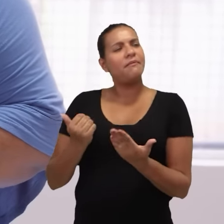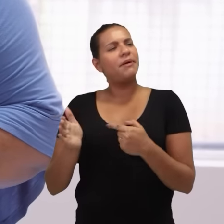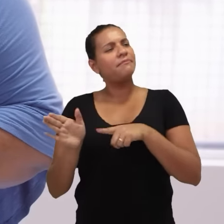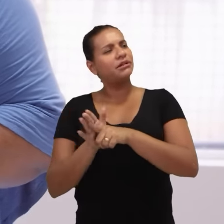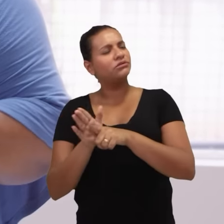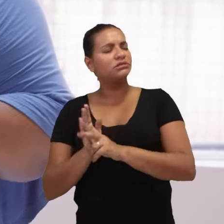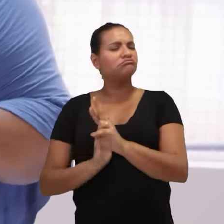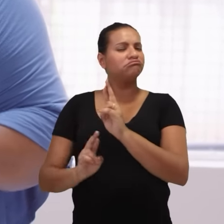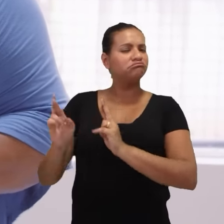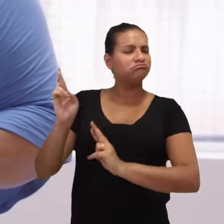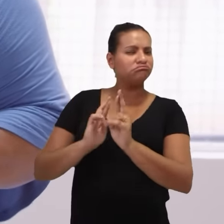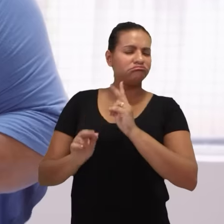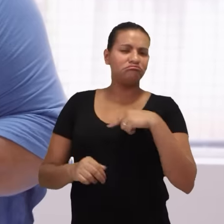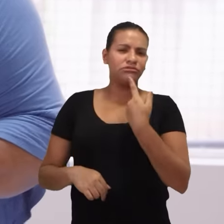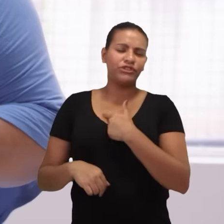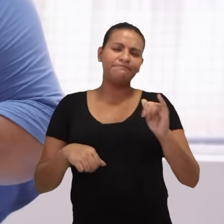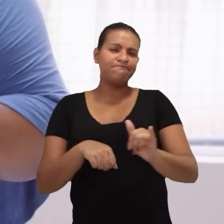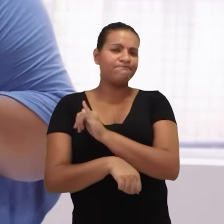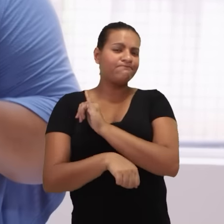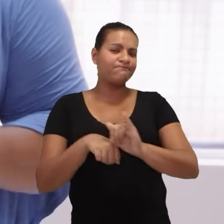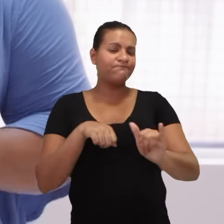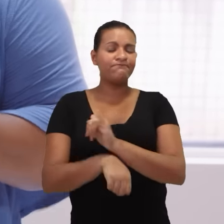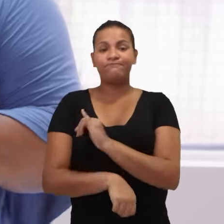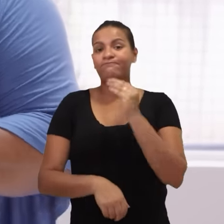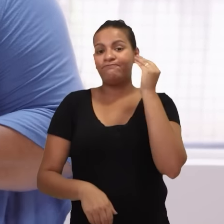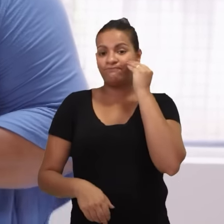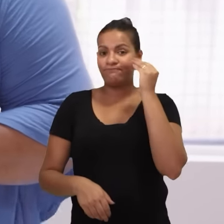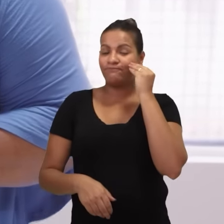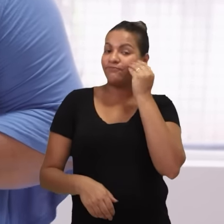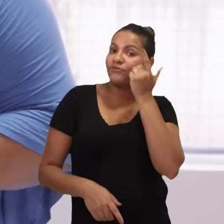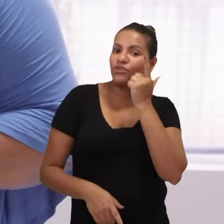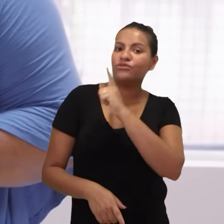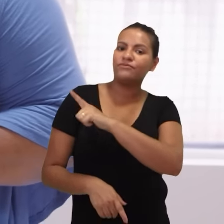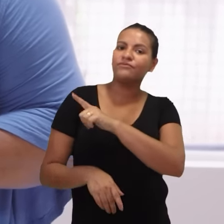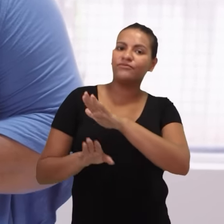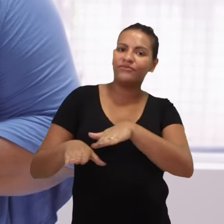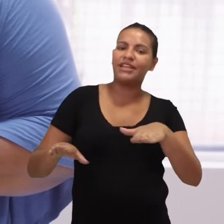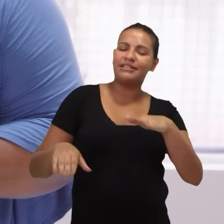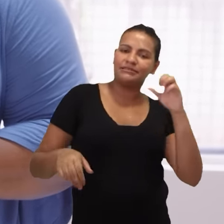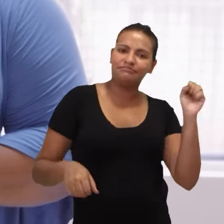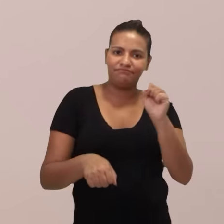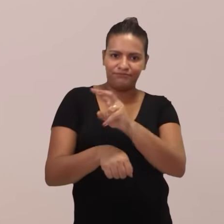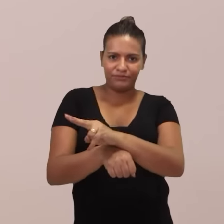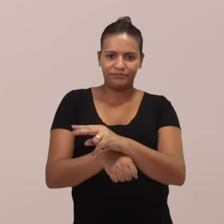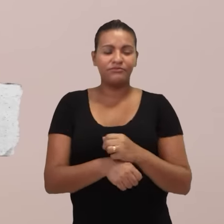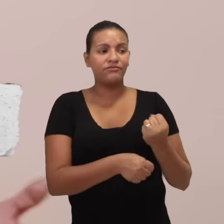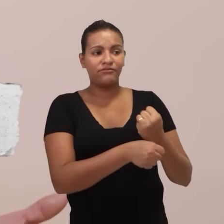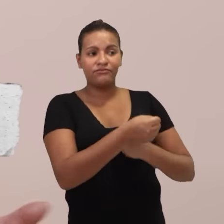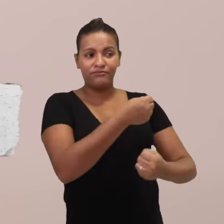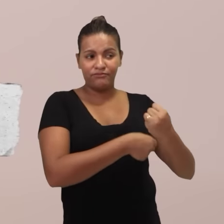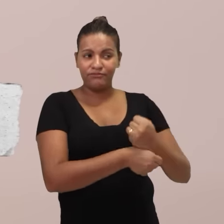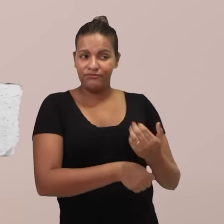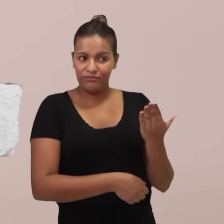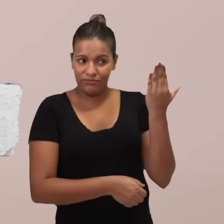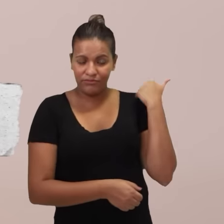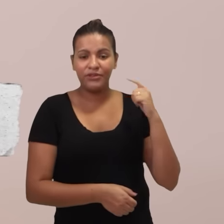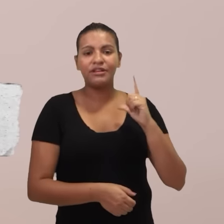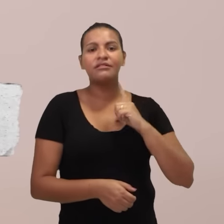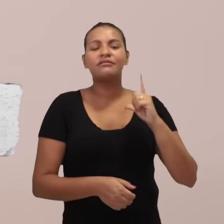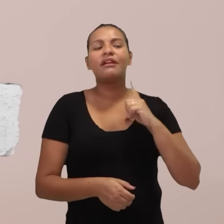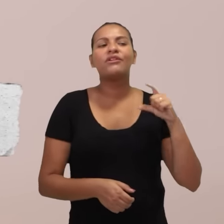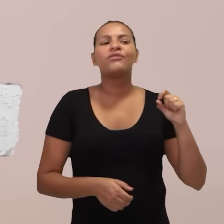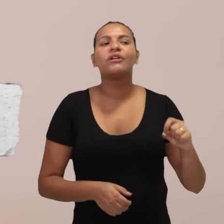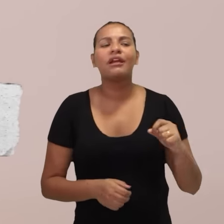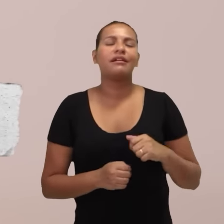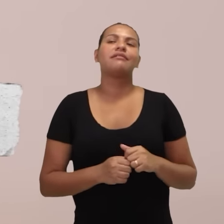assim, a gente faz de tudo, gente, faz de tudo para a gente conseguir encaixar essa criança. O ano passado, a Câmara Municipal fez